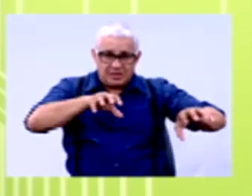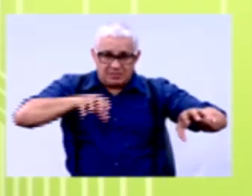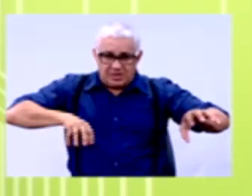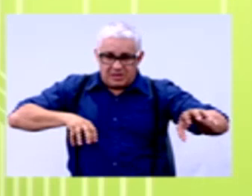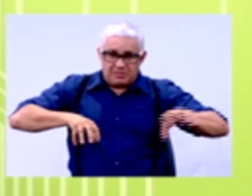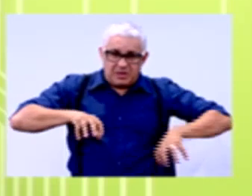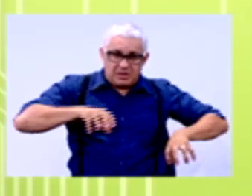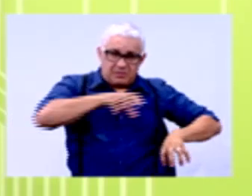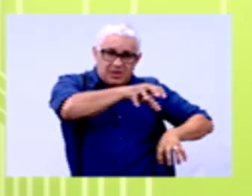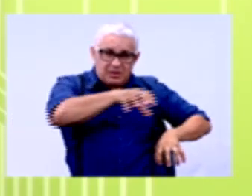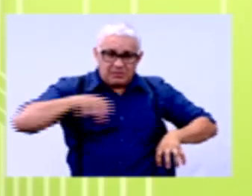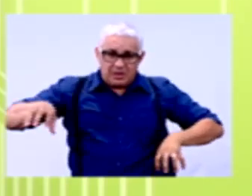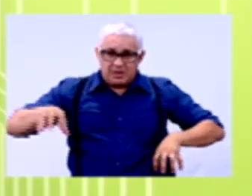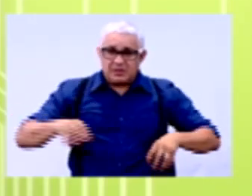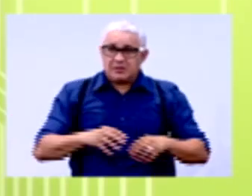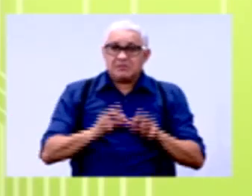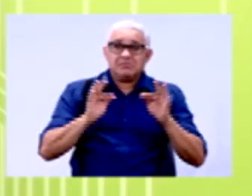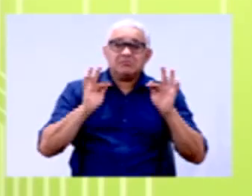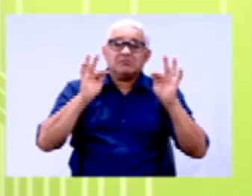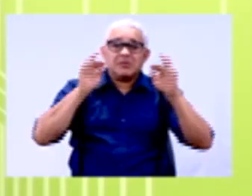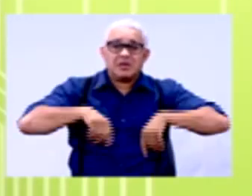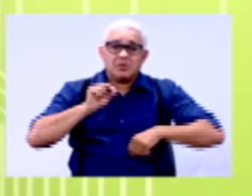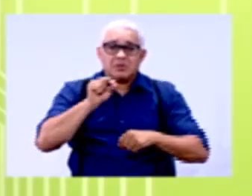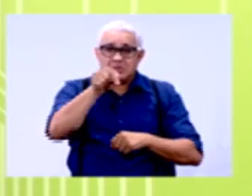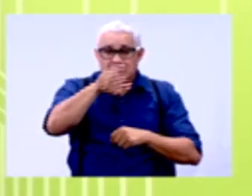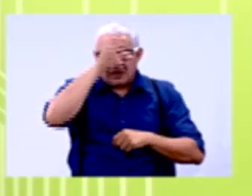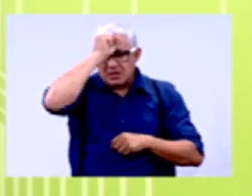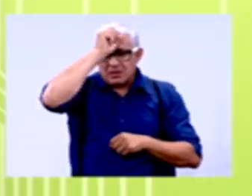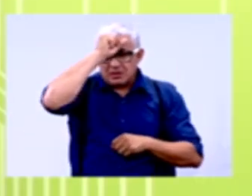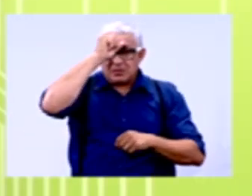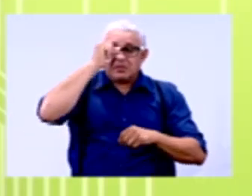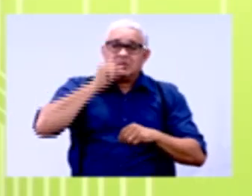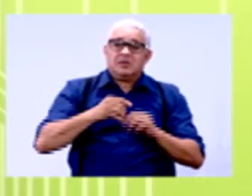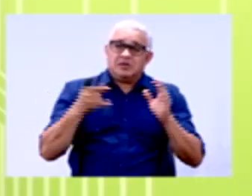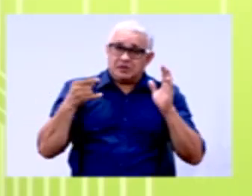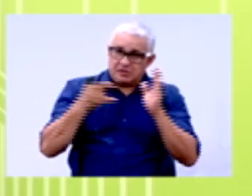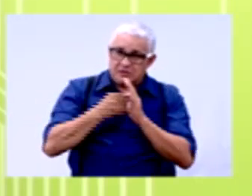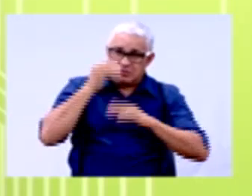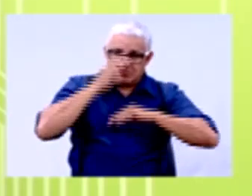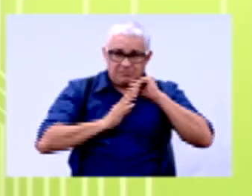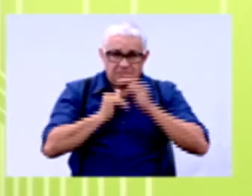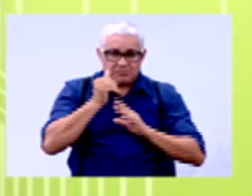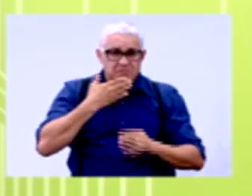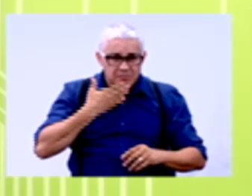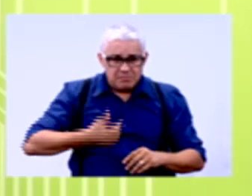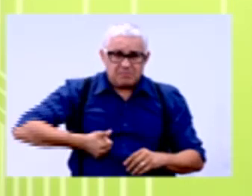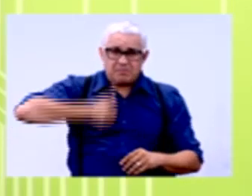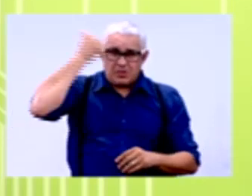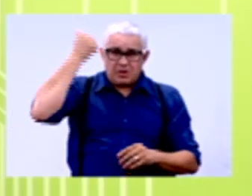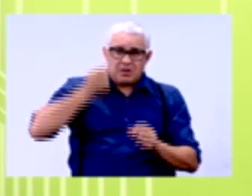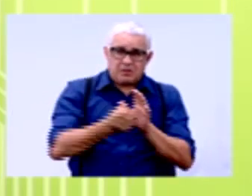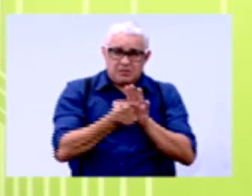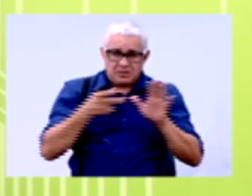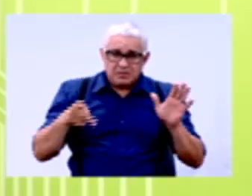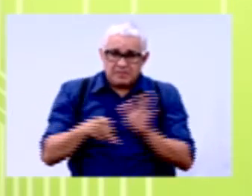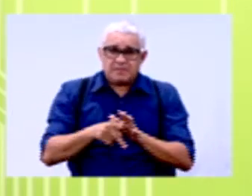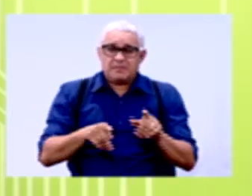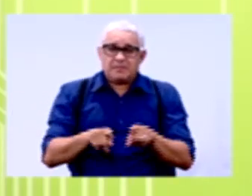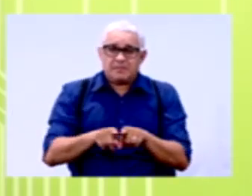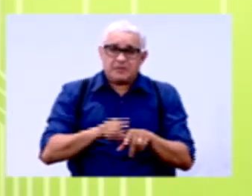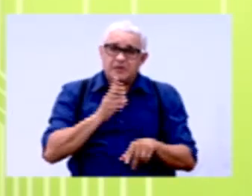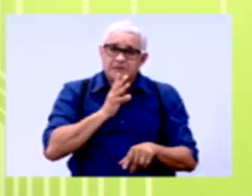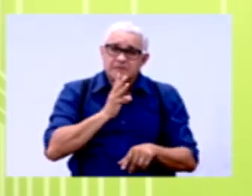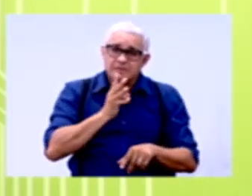contas vai fazer com que você aprenda a desenvolver de forma melhor o seu aplicativo, conheça